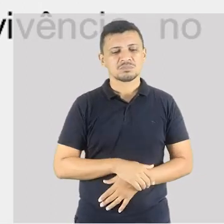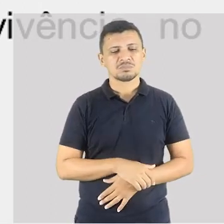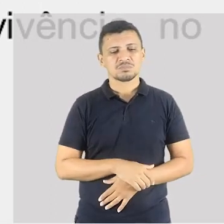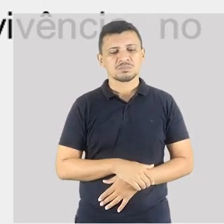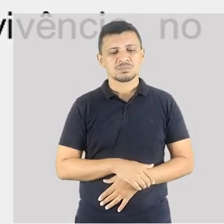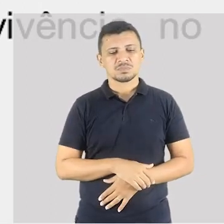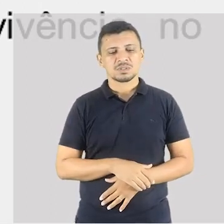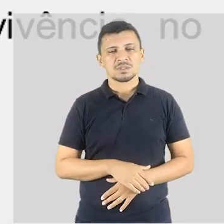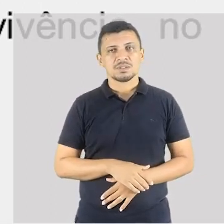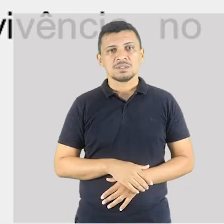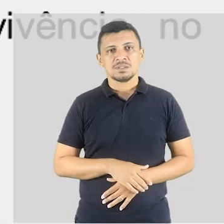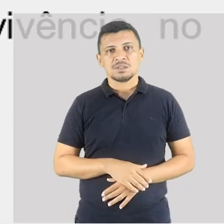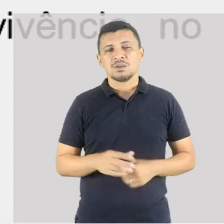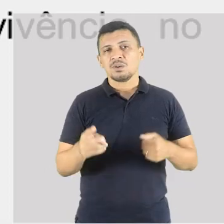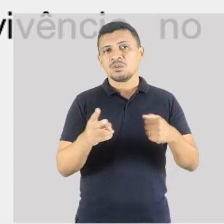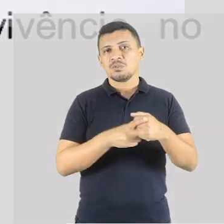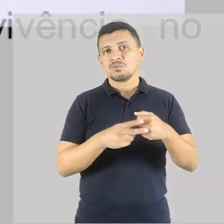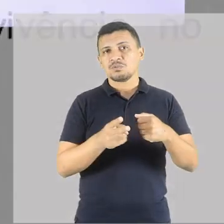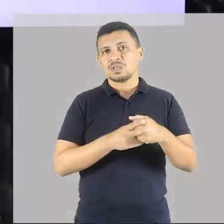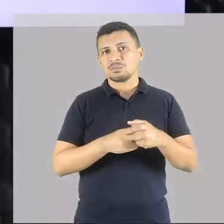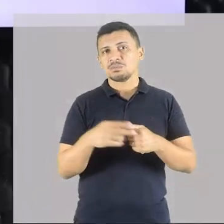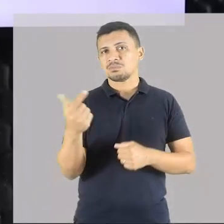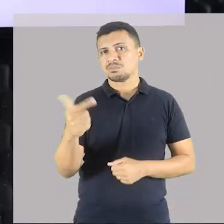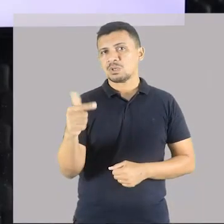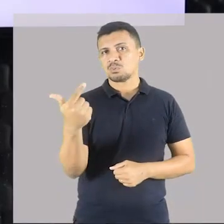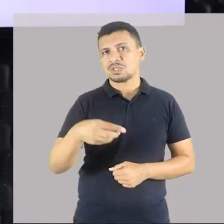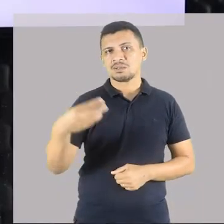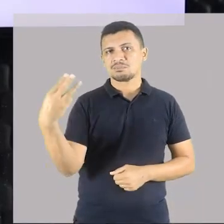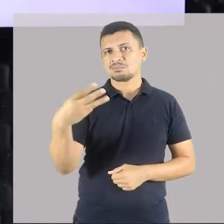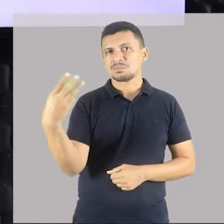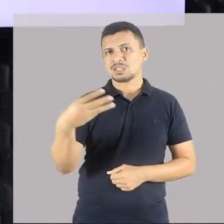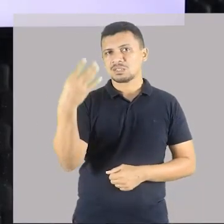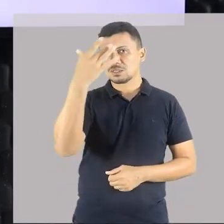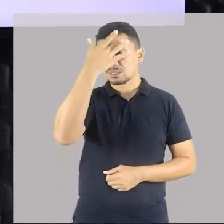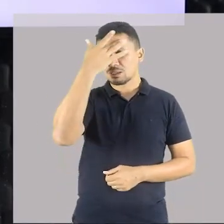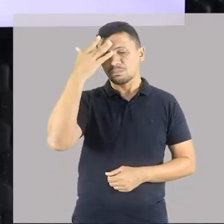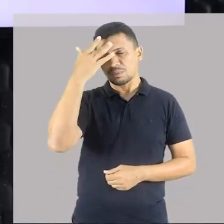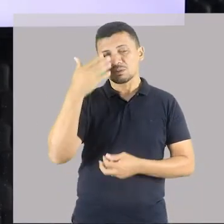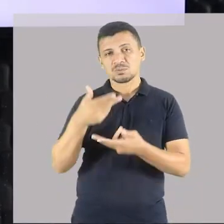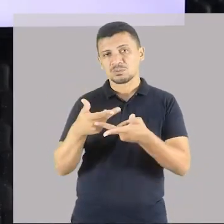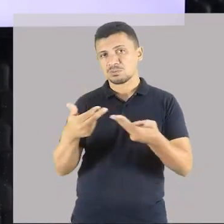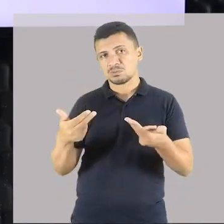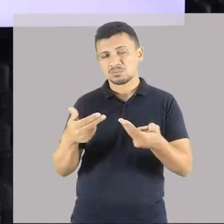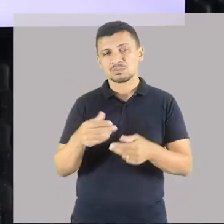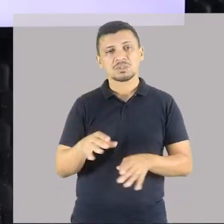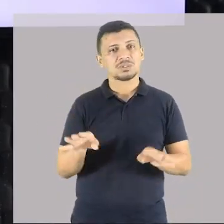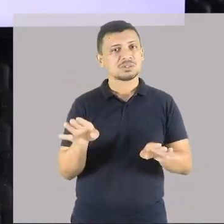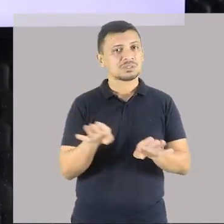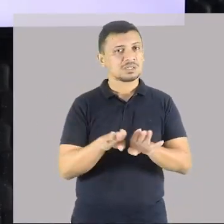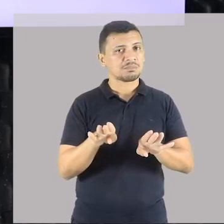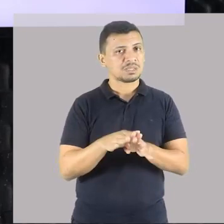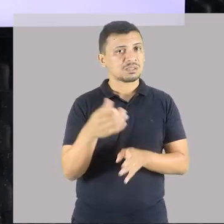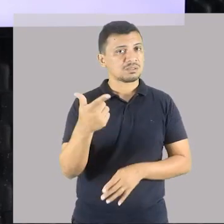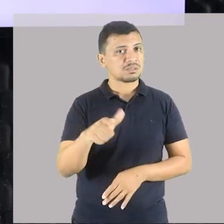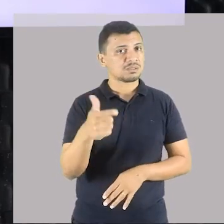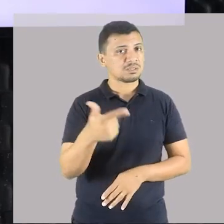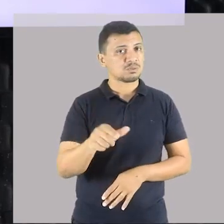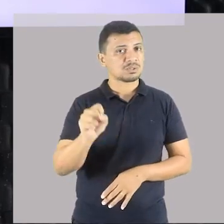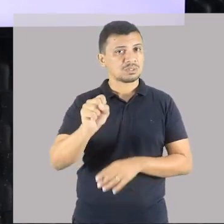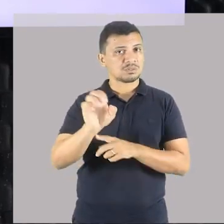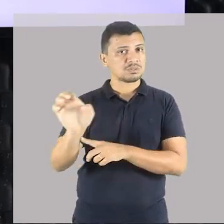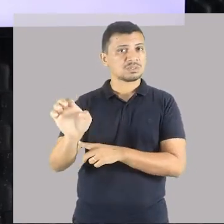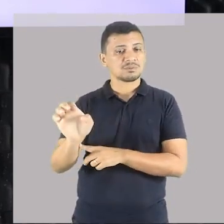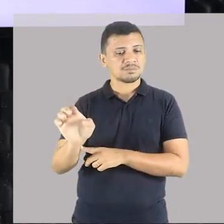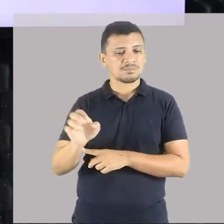sujeito implícito. O verbo não está na terceira pessoa do plural e nem tenho a presença do si. Então, está implícito no texto